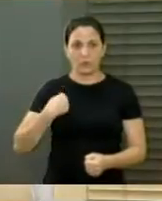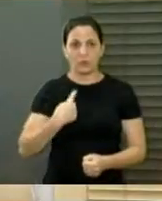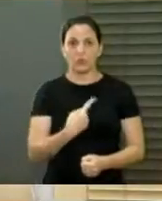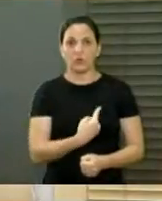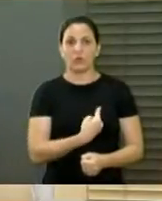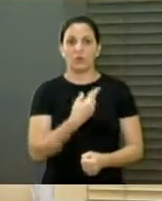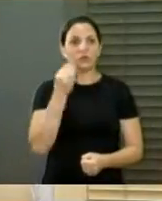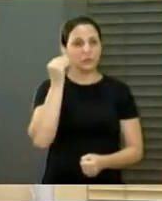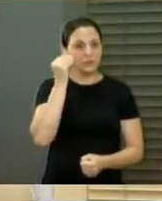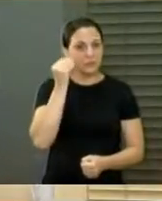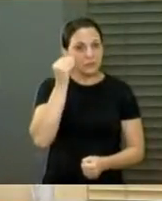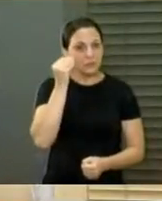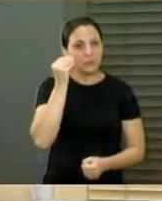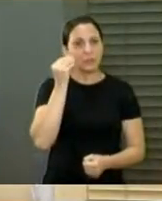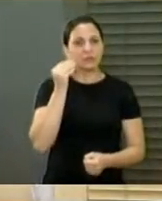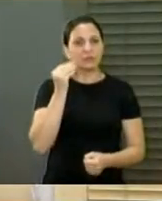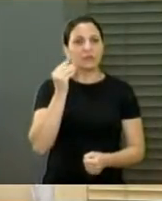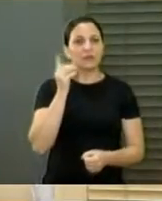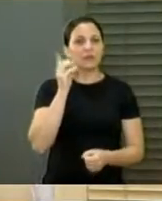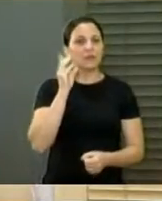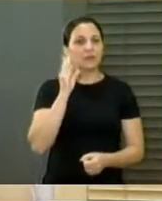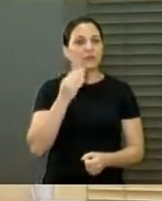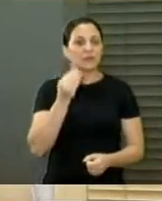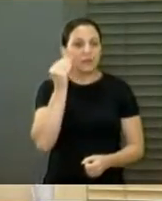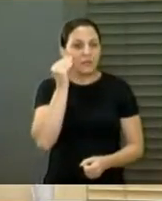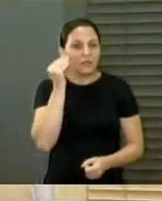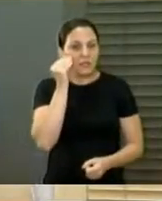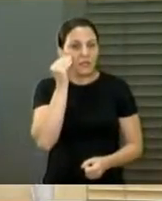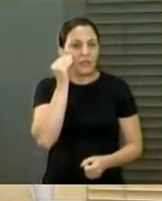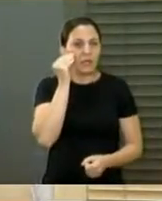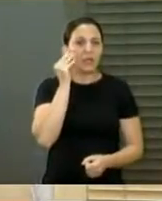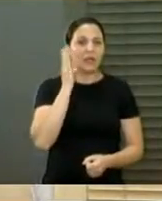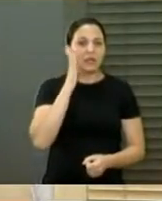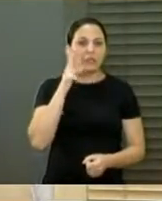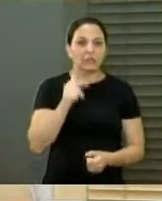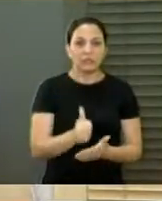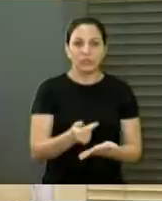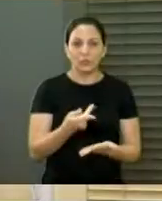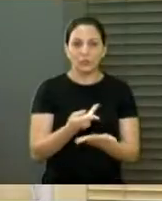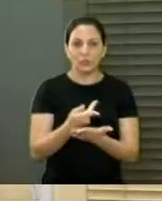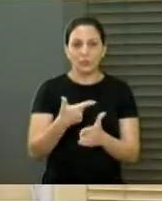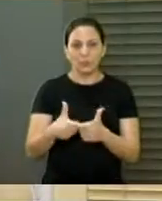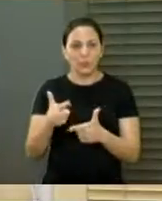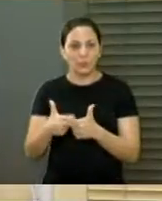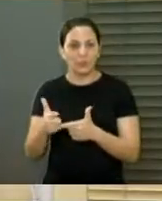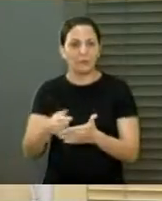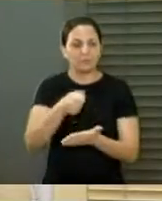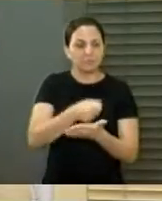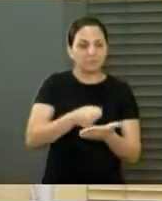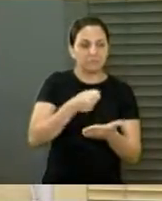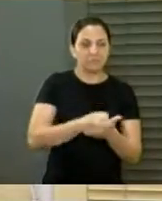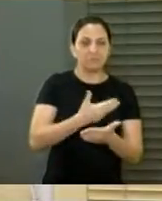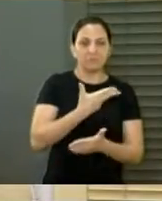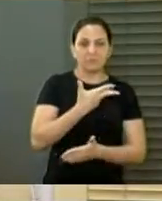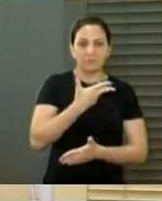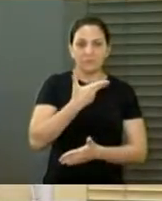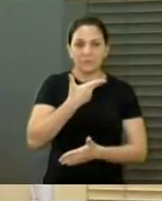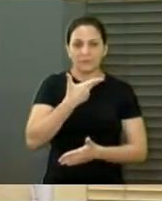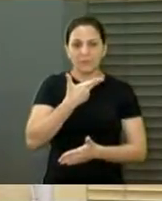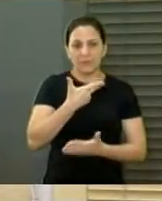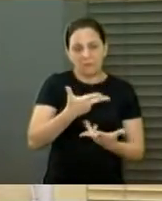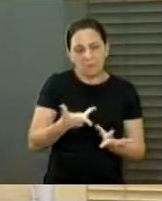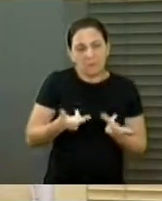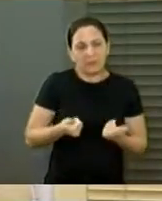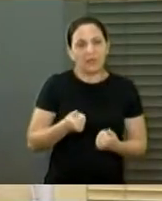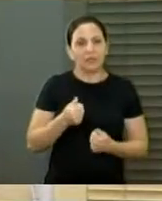buscamos com os mesmos a solução dos problemas, acompanhamos e cobraremos as melhorias, pois é nossa